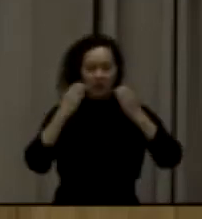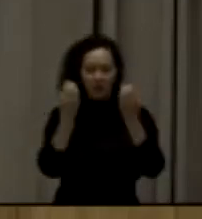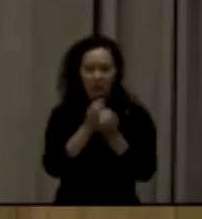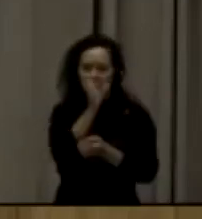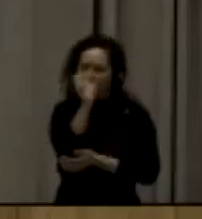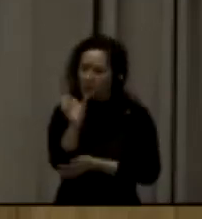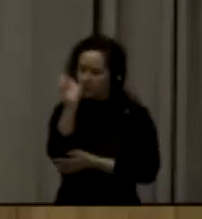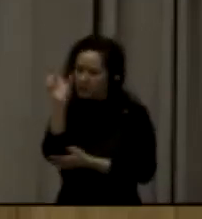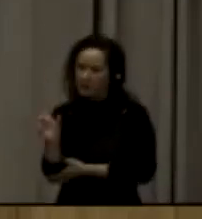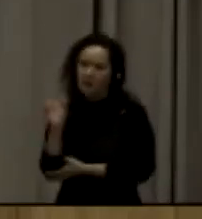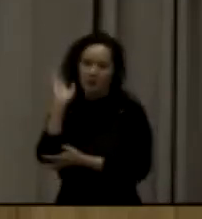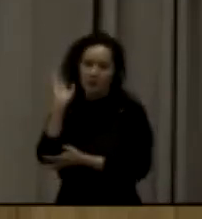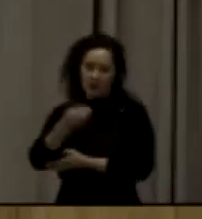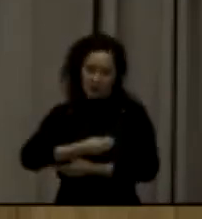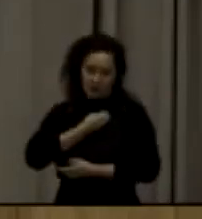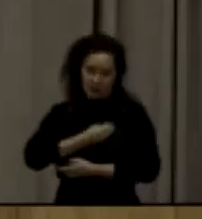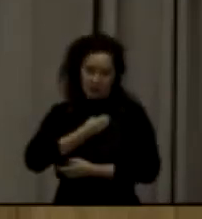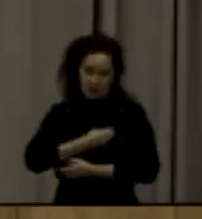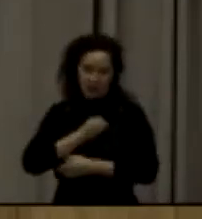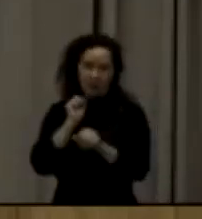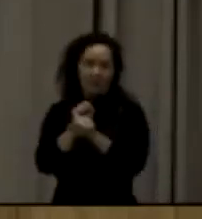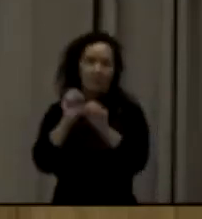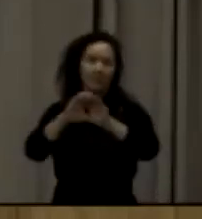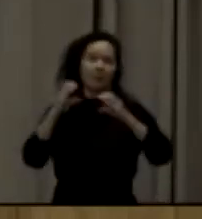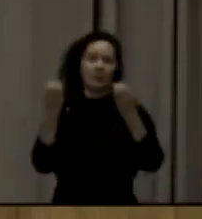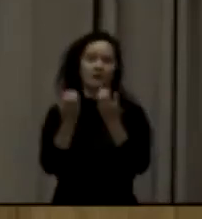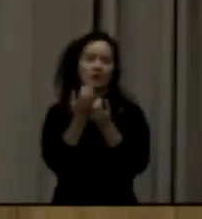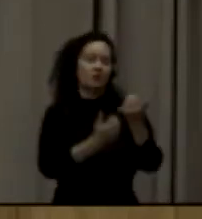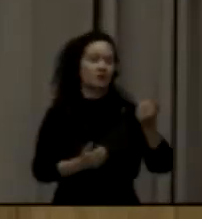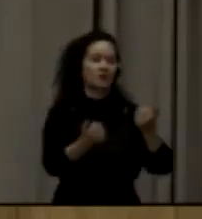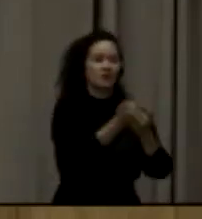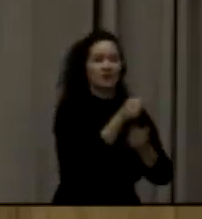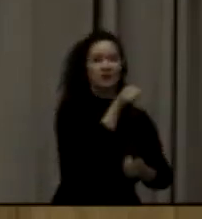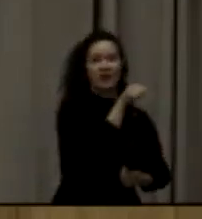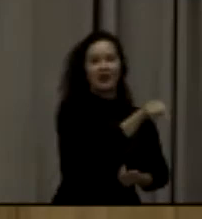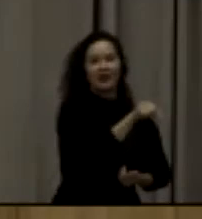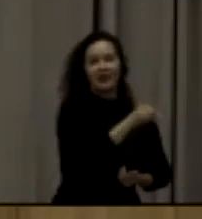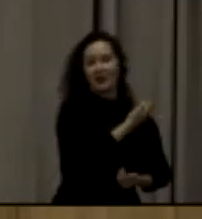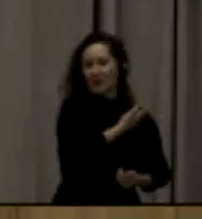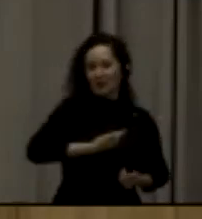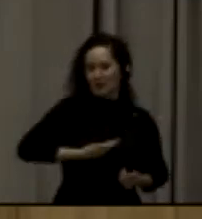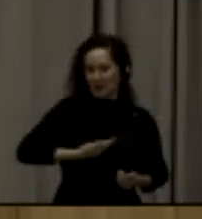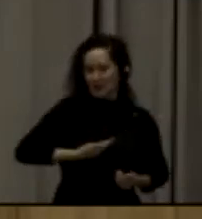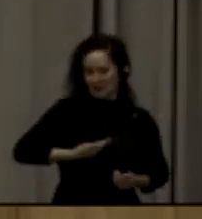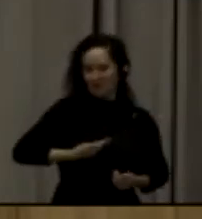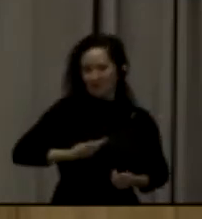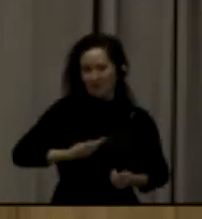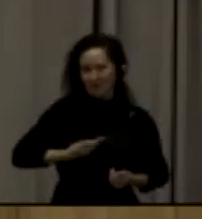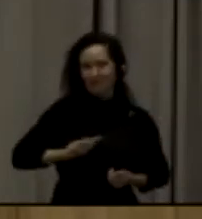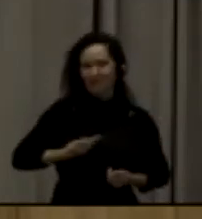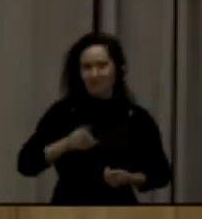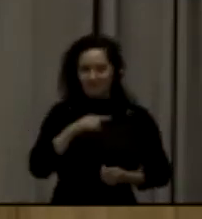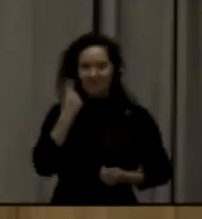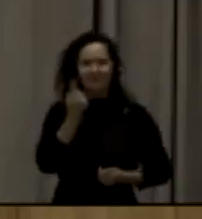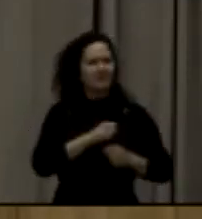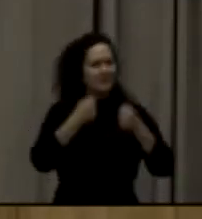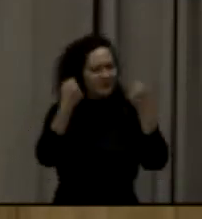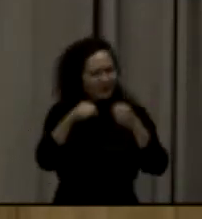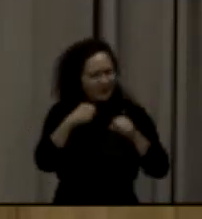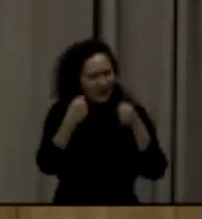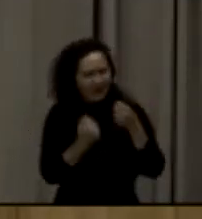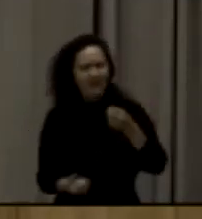comunitários que deixaram de ser comunitários e passaram a ser agentes estatais. A gente